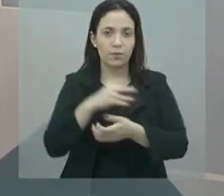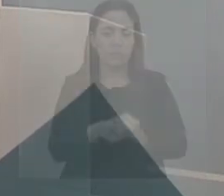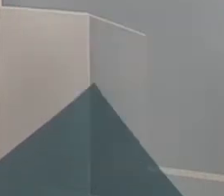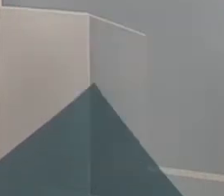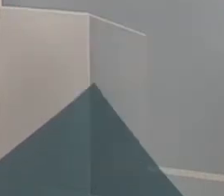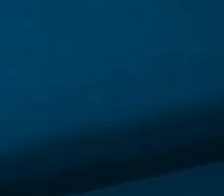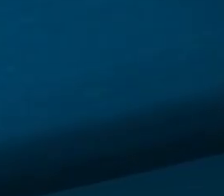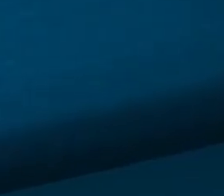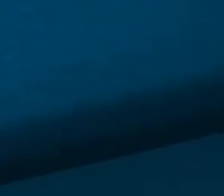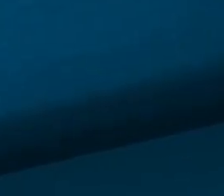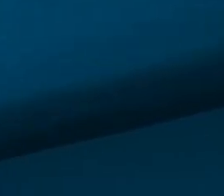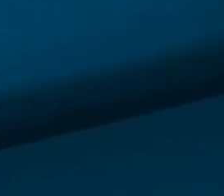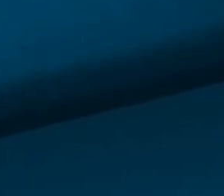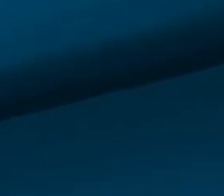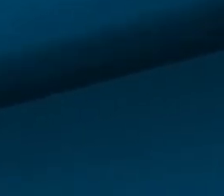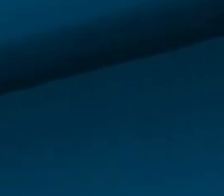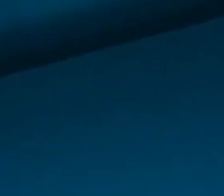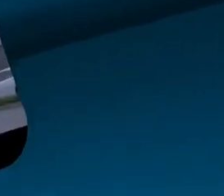aguarde.